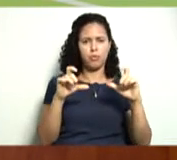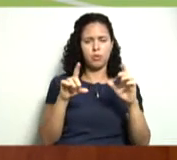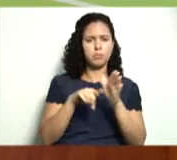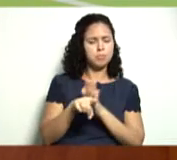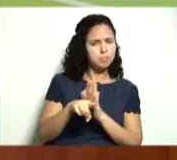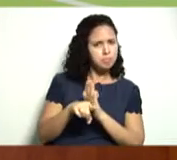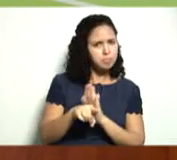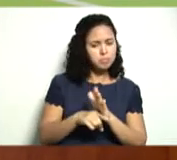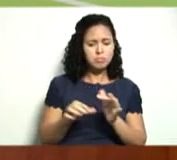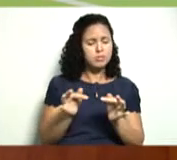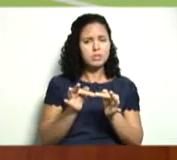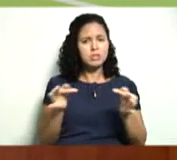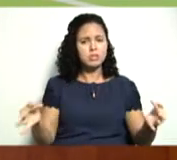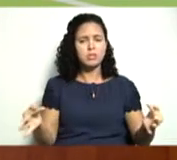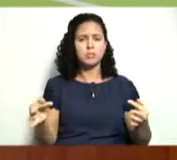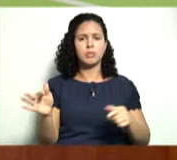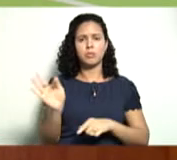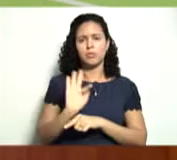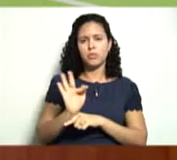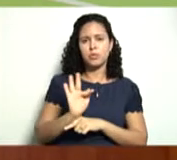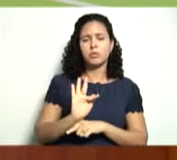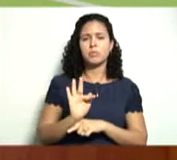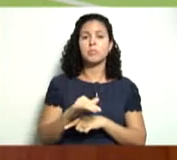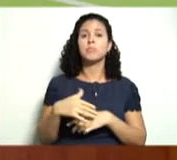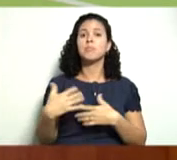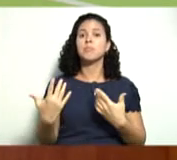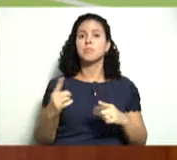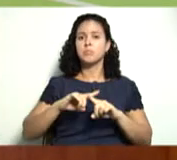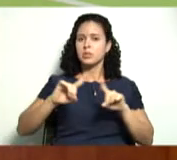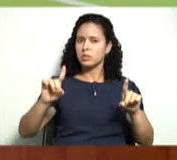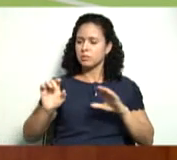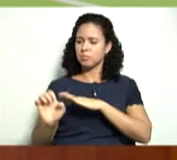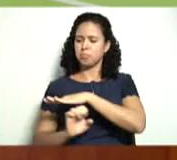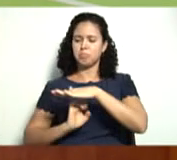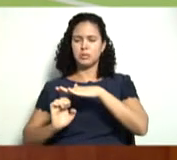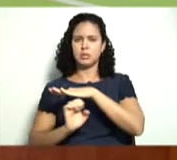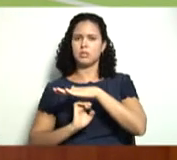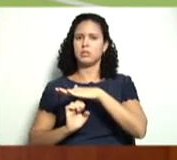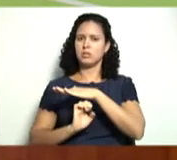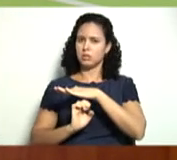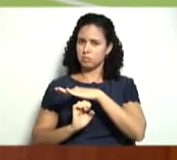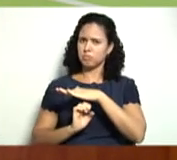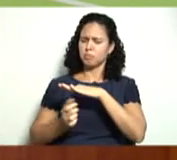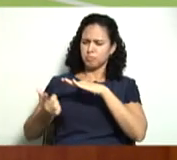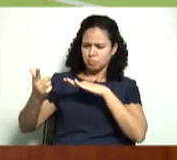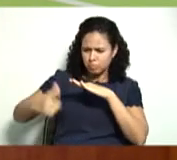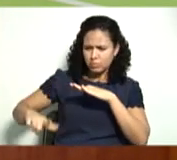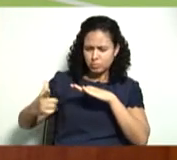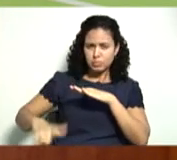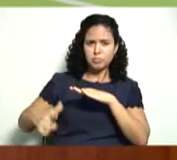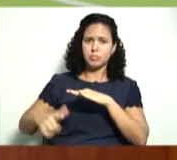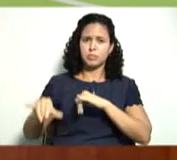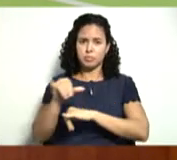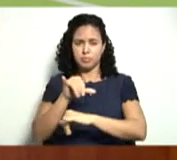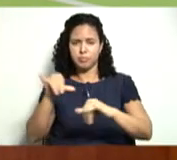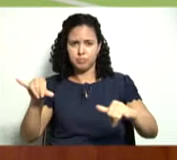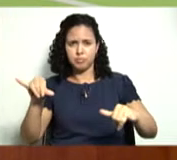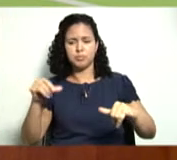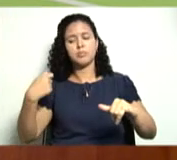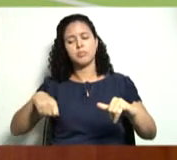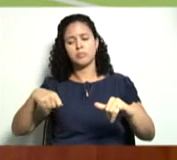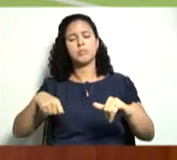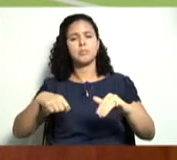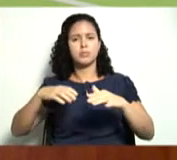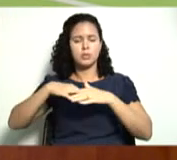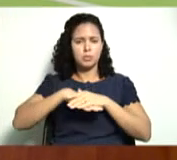não é coisa simples aqueles filmes maggi a empresa quanto de informação com empresa no gero e como profissional ele falou não é você tem empresas